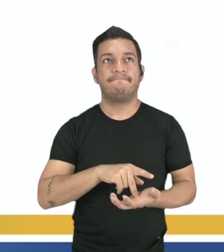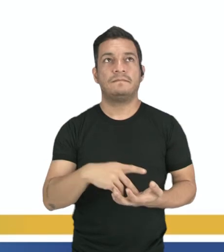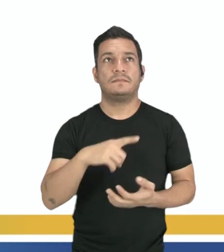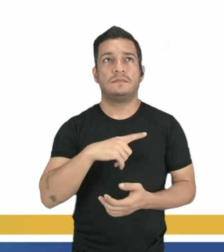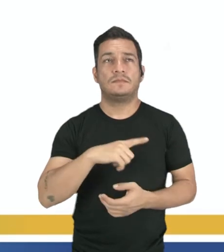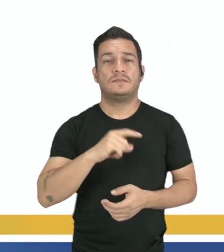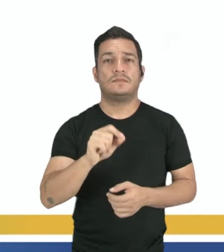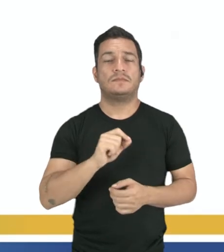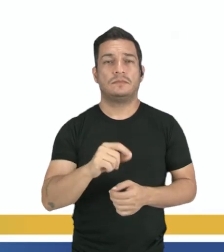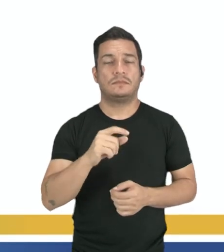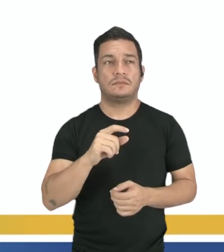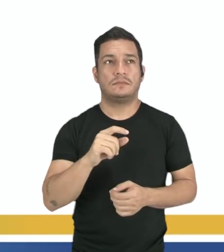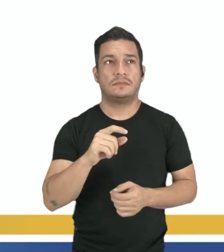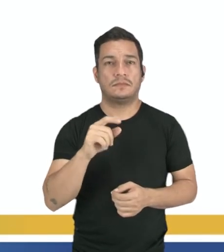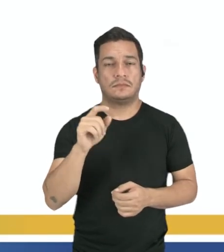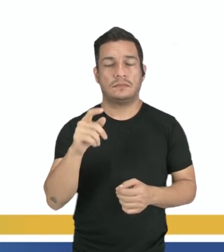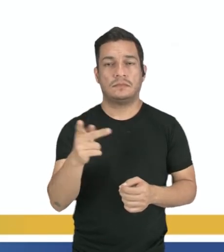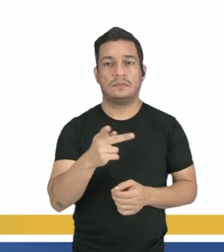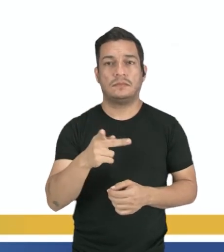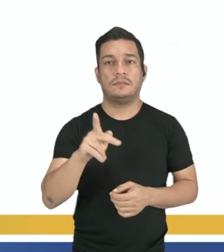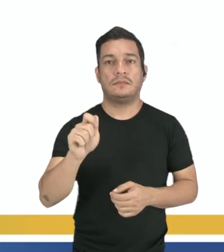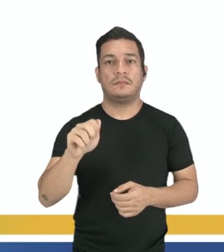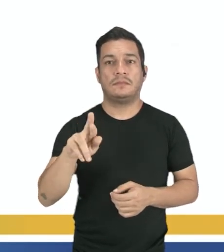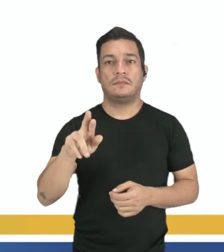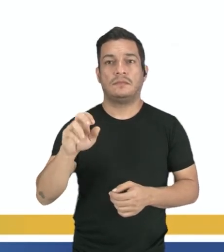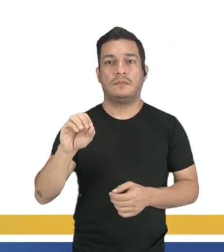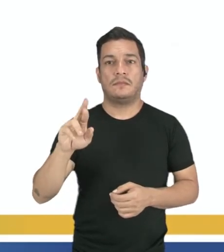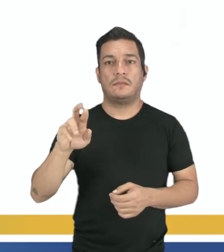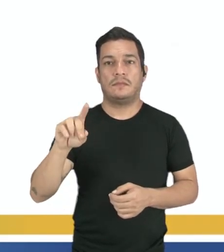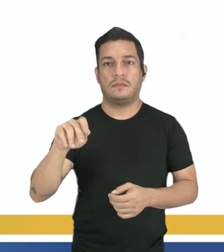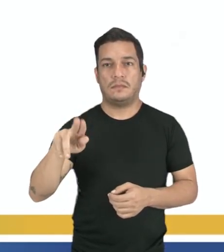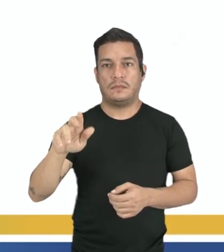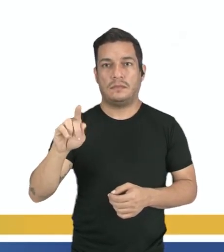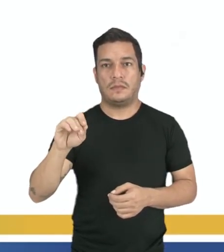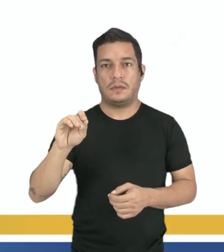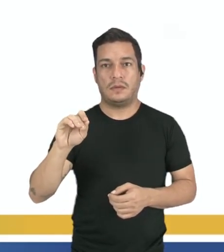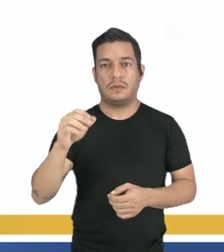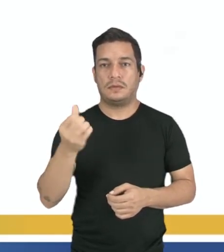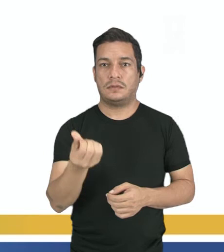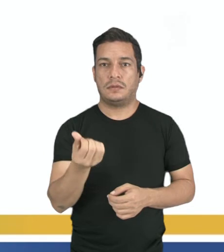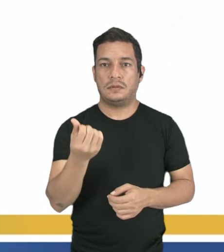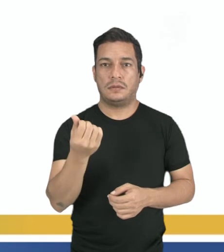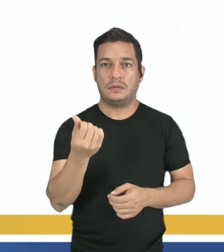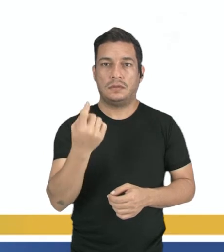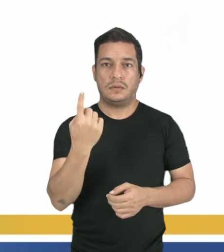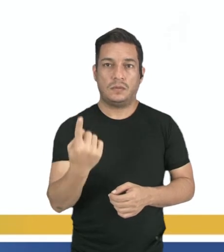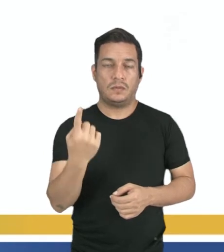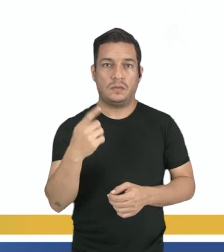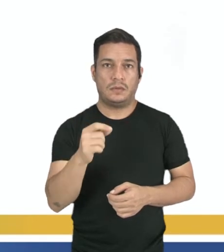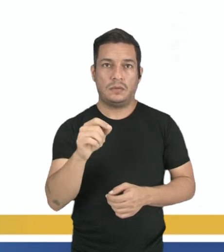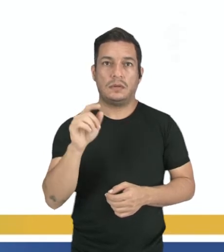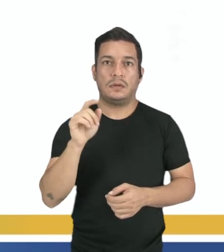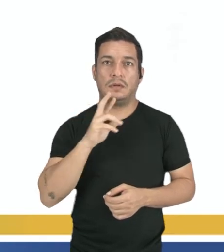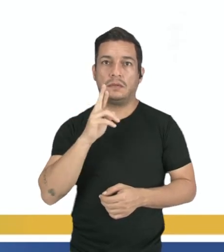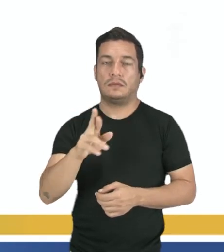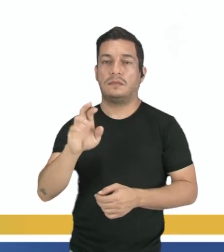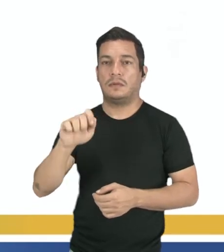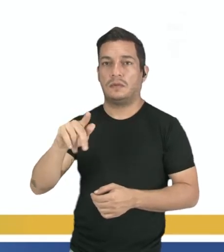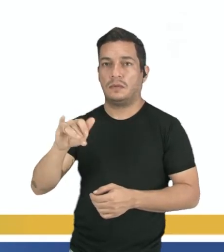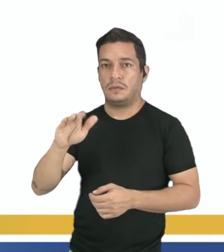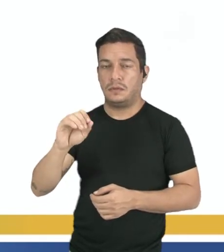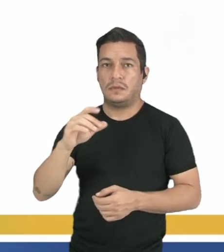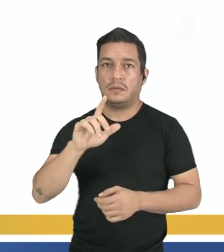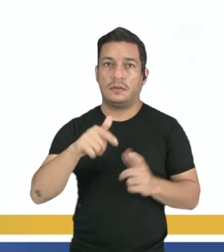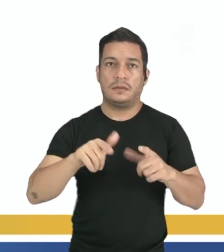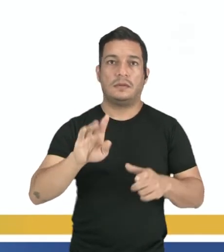para a gente a ideia de que o par ordenado 6 e 1 é uma solução para a nossa equação. Na